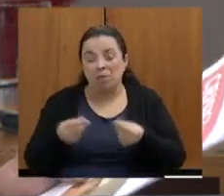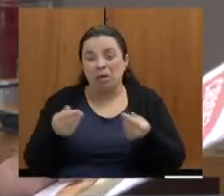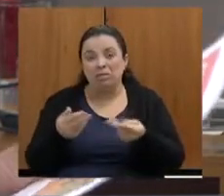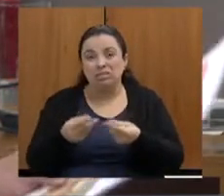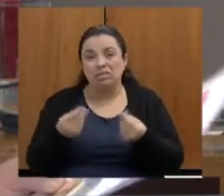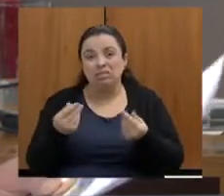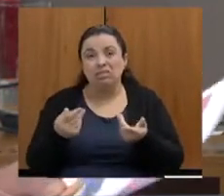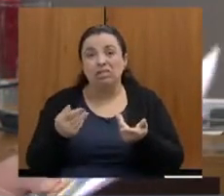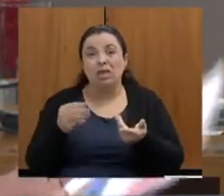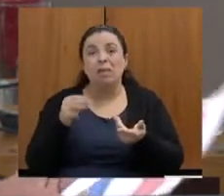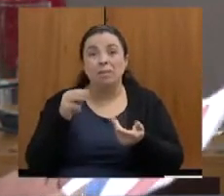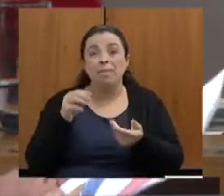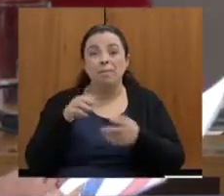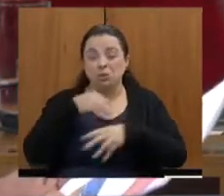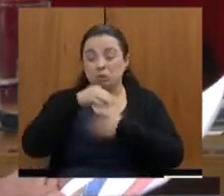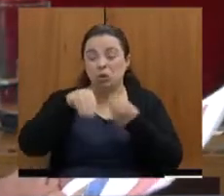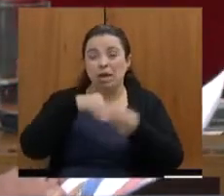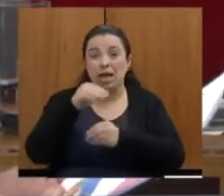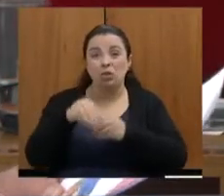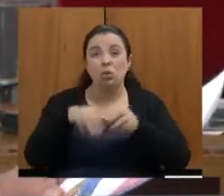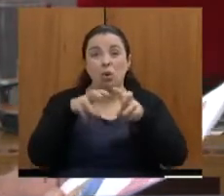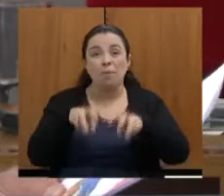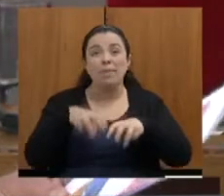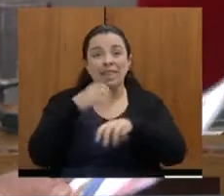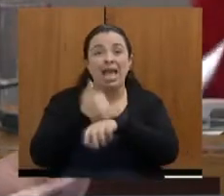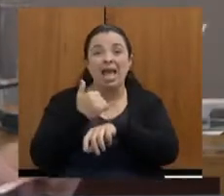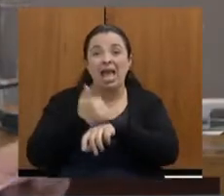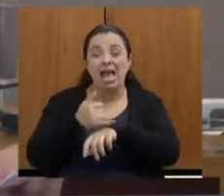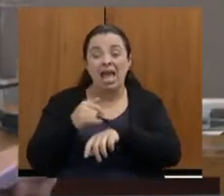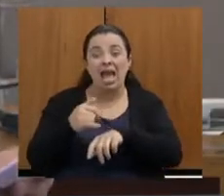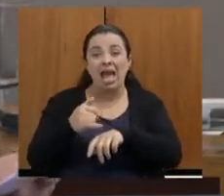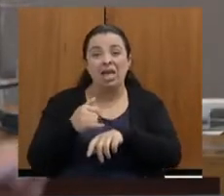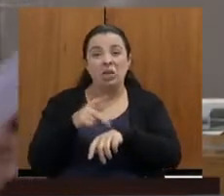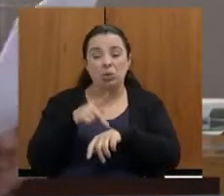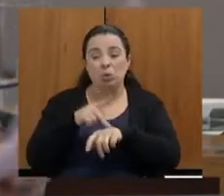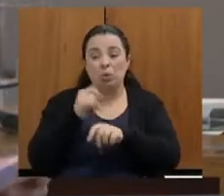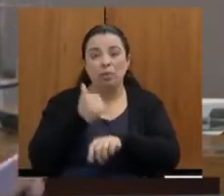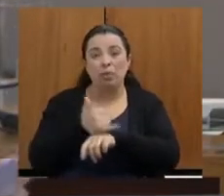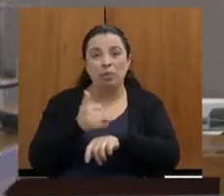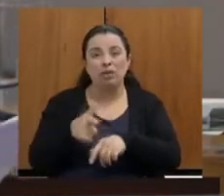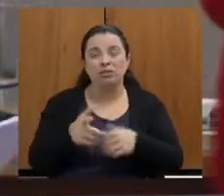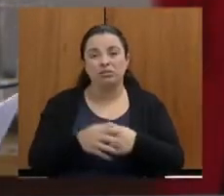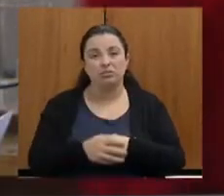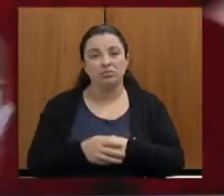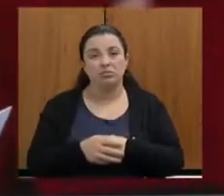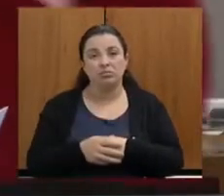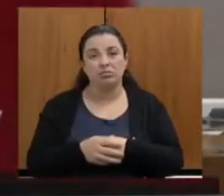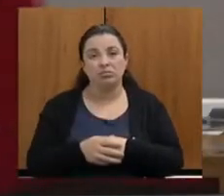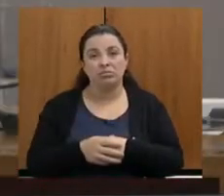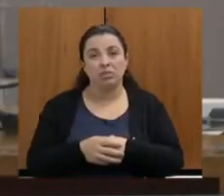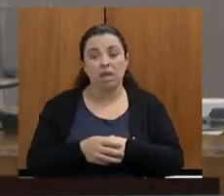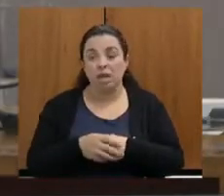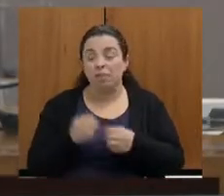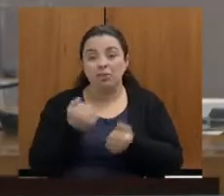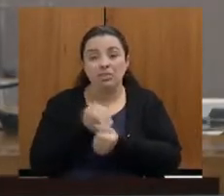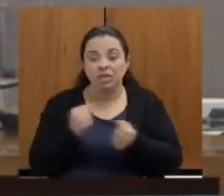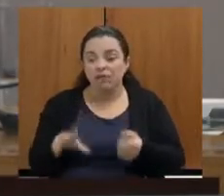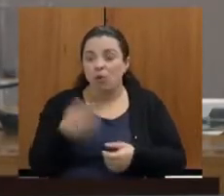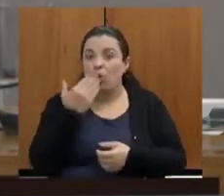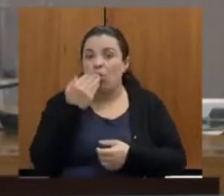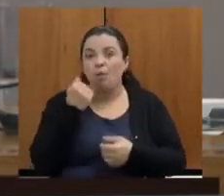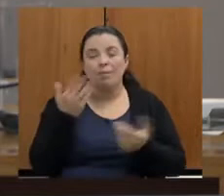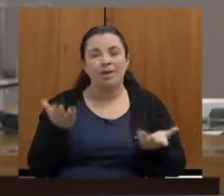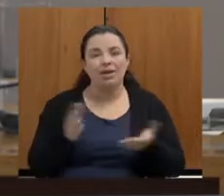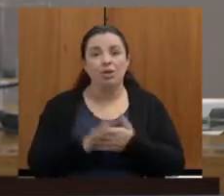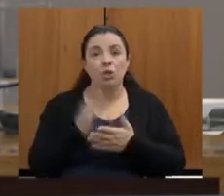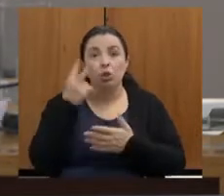nestes Camarões pescados ou seja impossível de serem consumidos isso agora hein tem dois dias